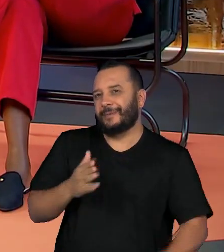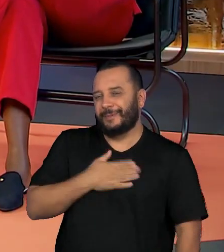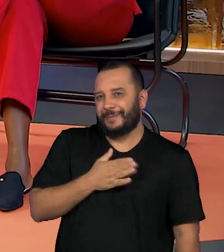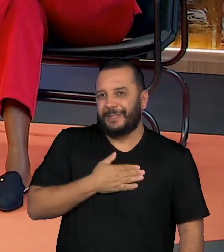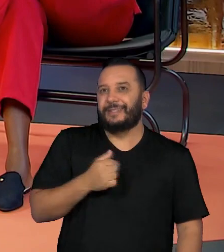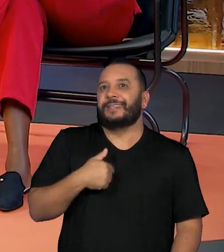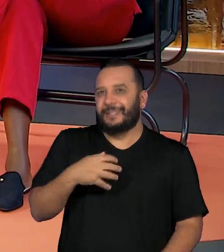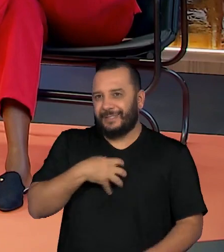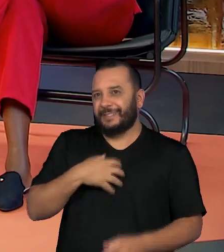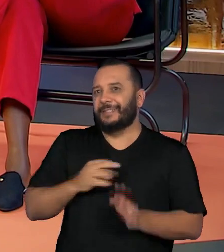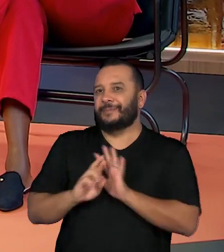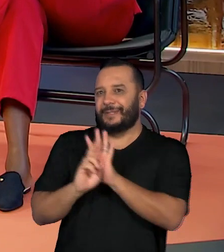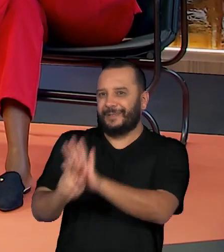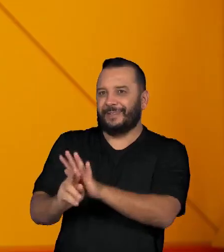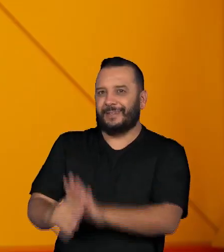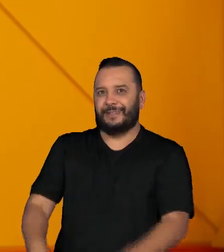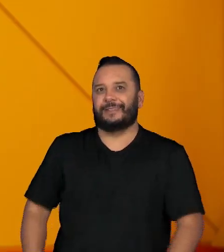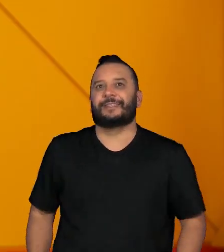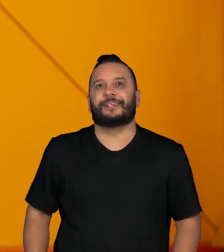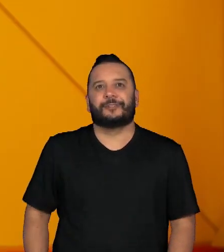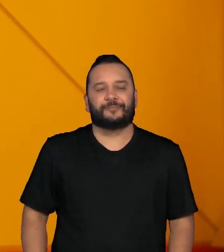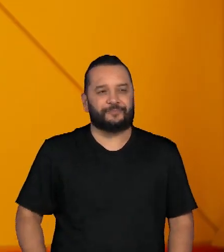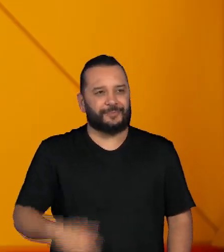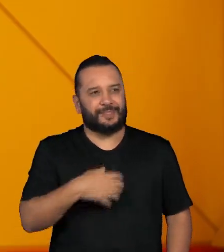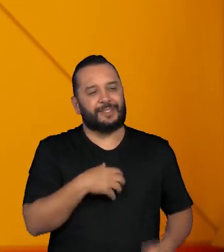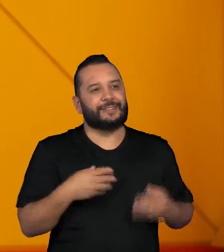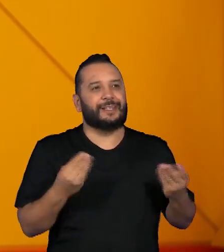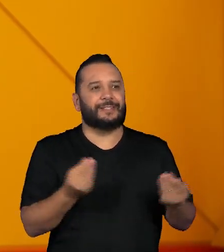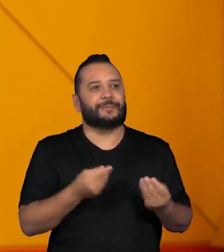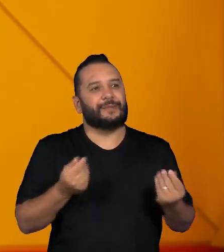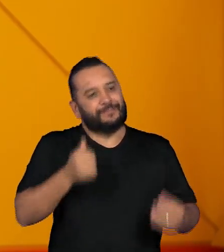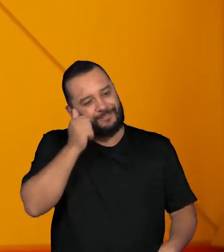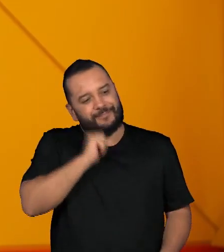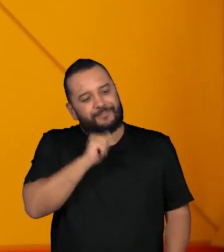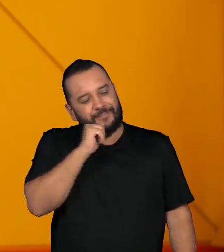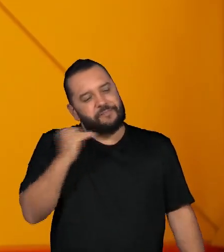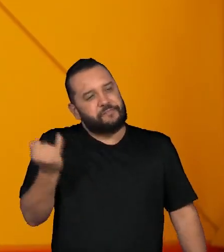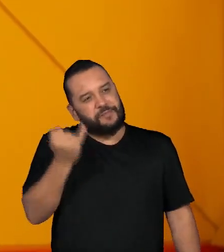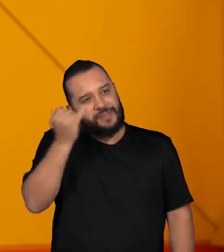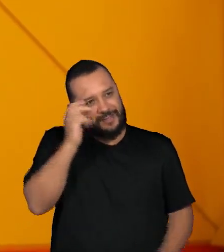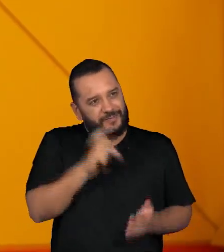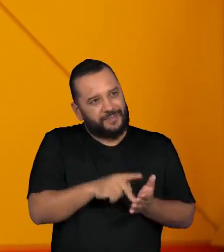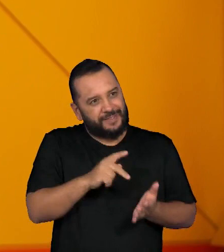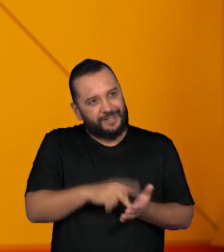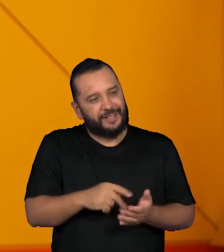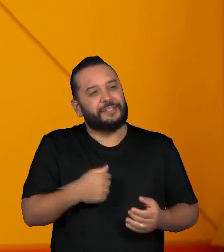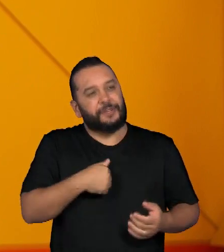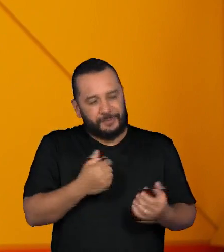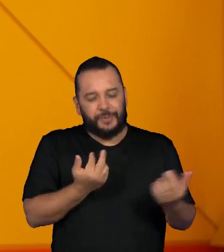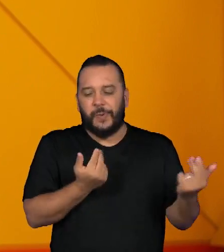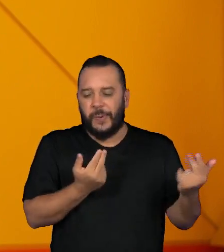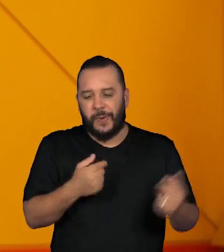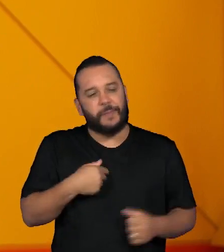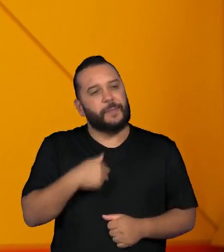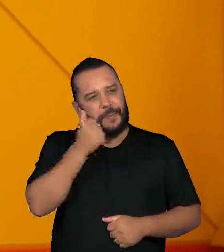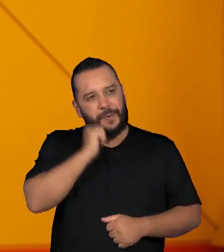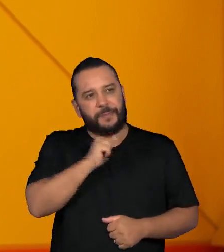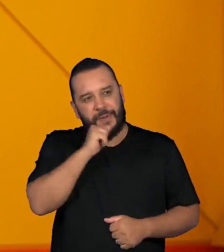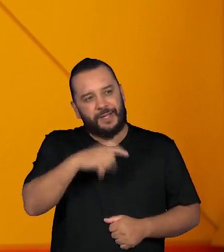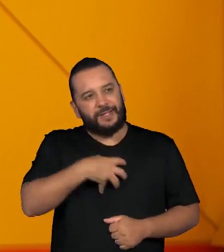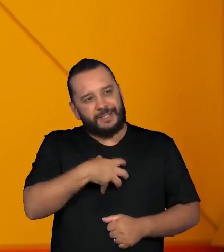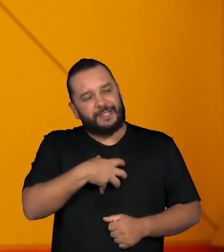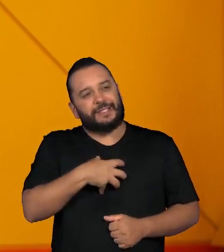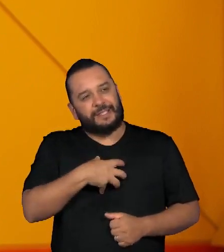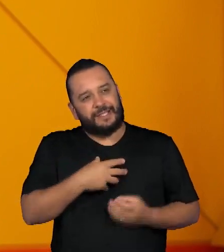sentir representada. A sensibilidade das nossas mães faz a diferença, né? Sim, eu total. também. A minha mãe teve a sensibilidade